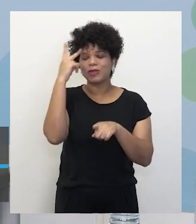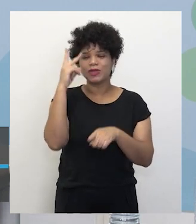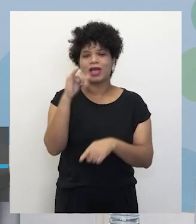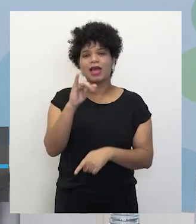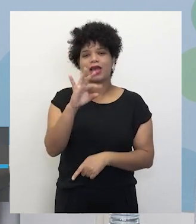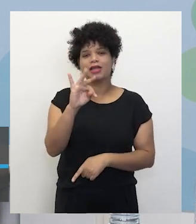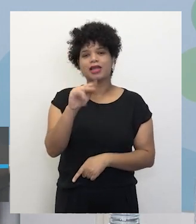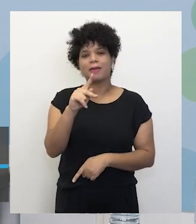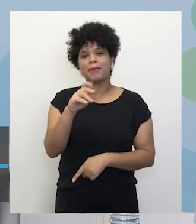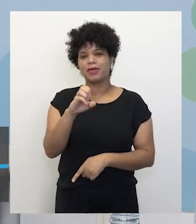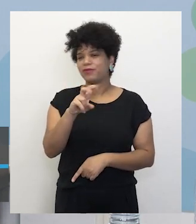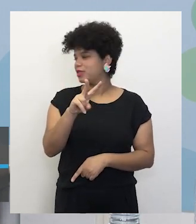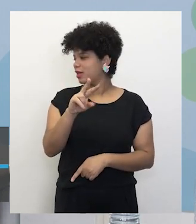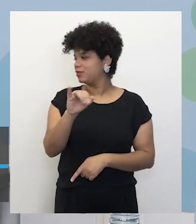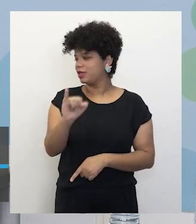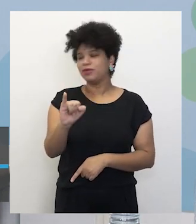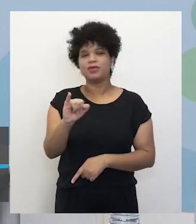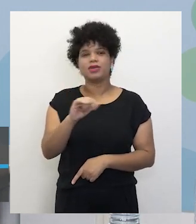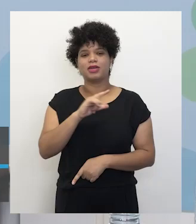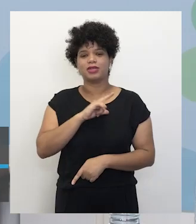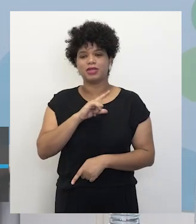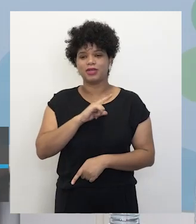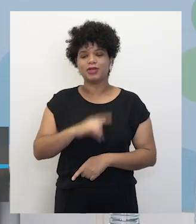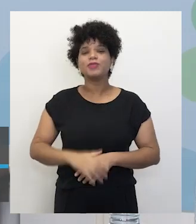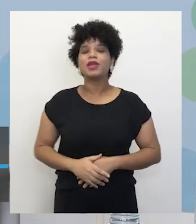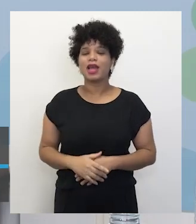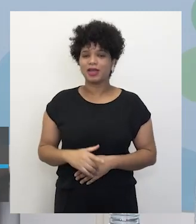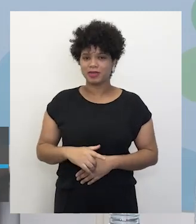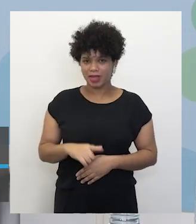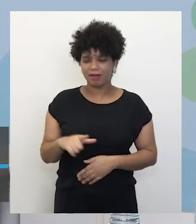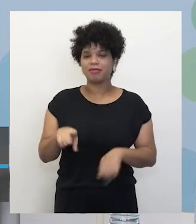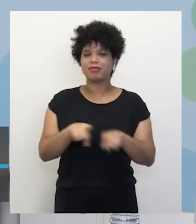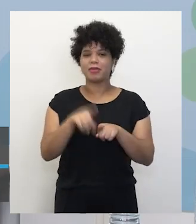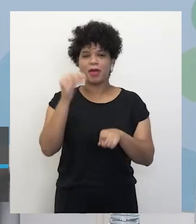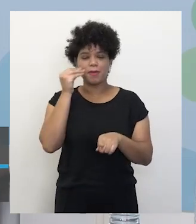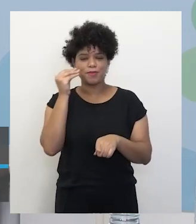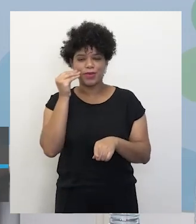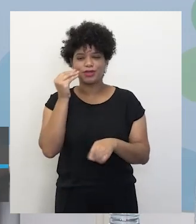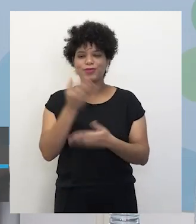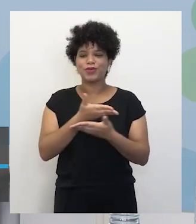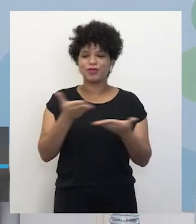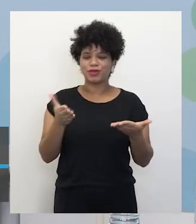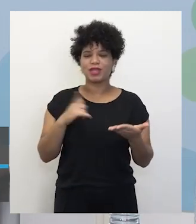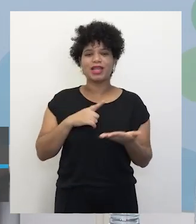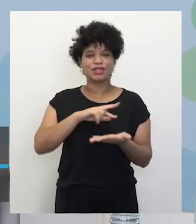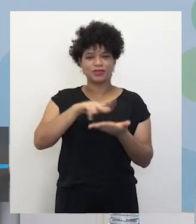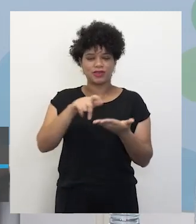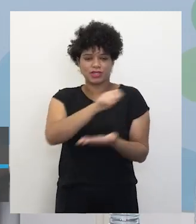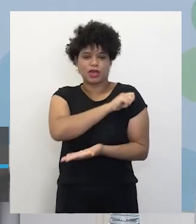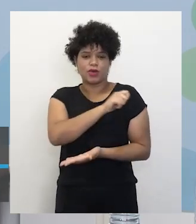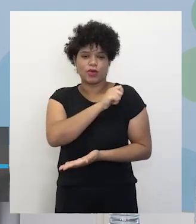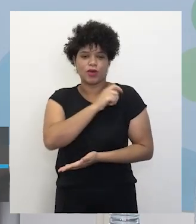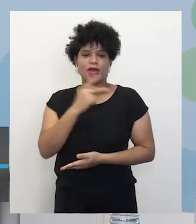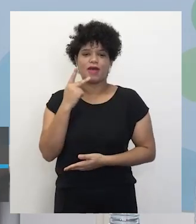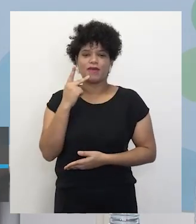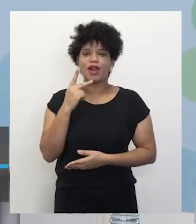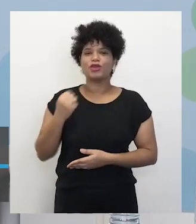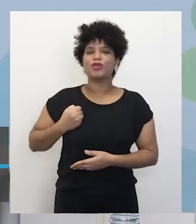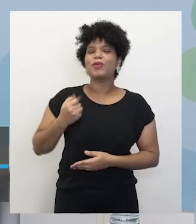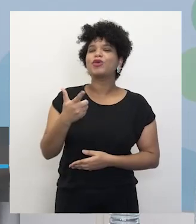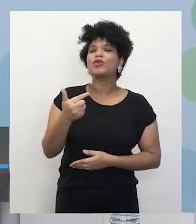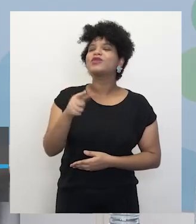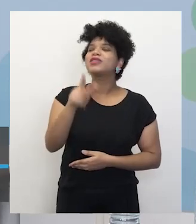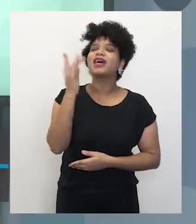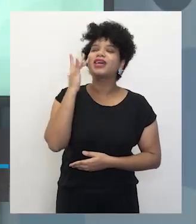escola Mari Malet Cirino, está sempre aqui conosco. O professor Ricardo e a professora Elisane. Tem vários alunos aqui falando 12. E